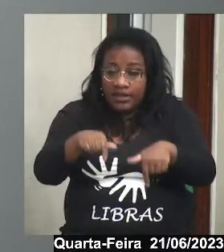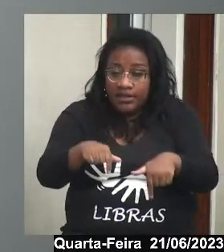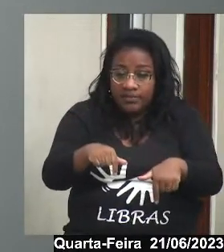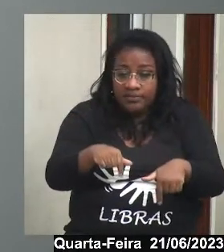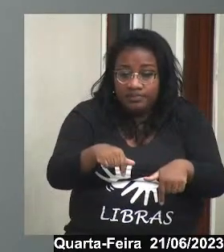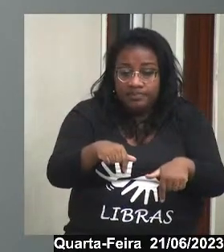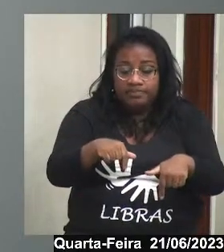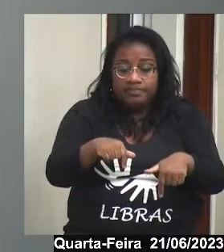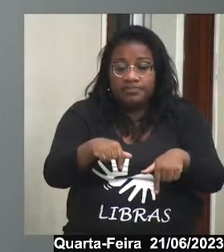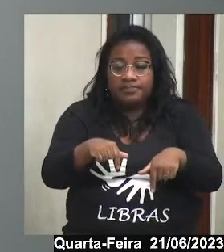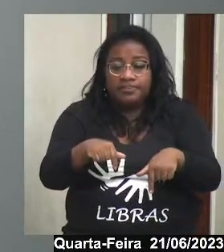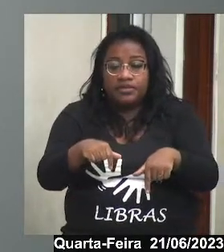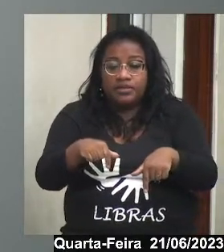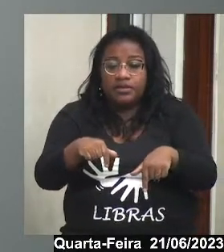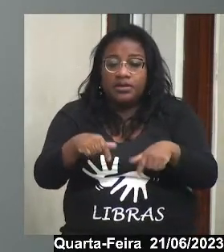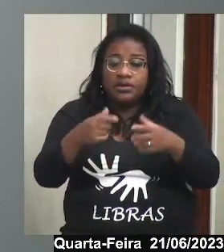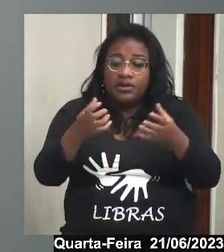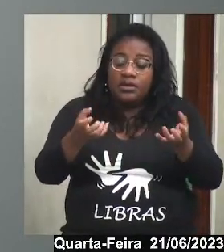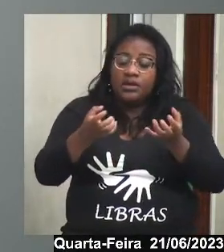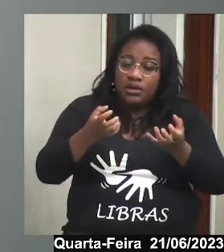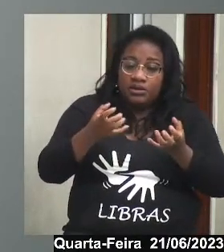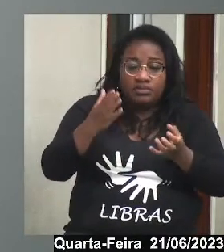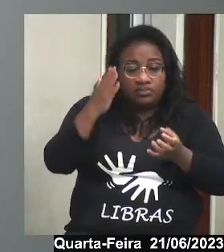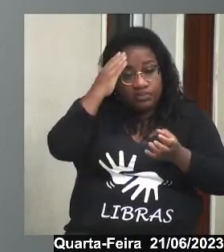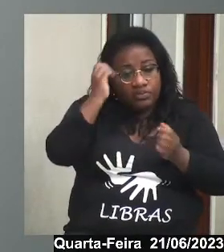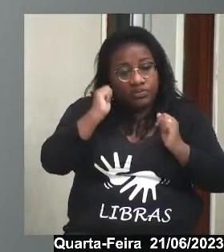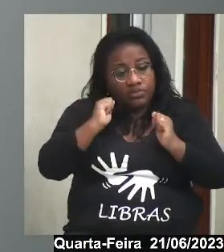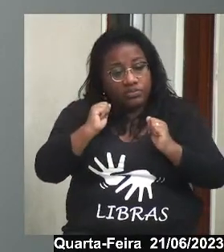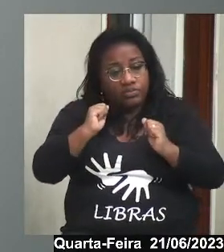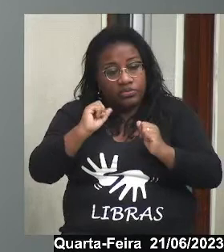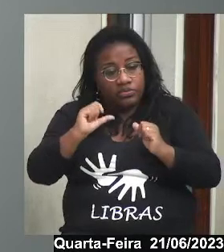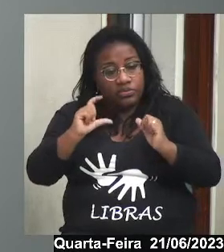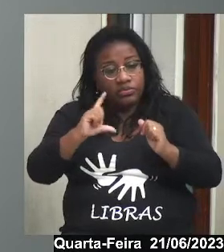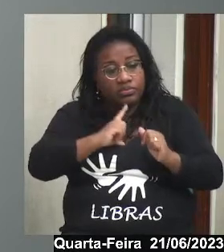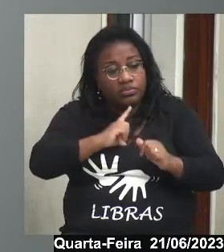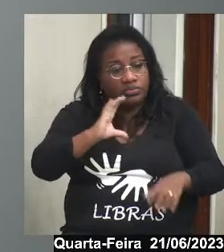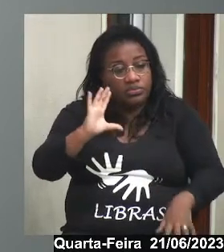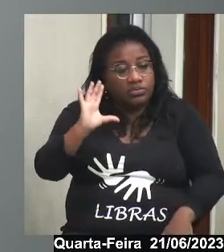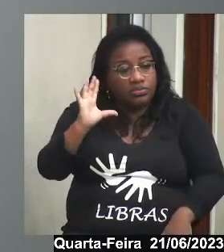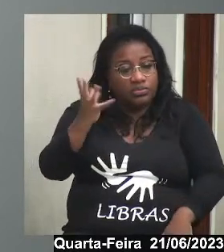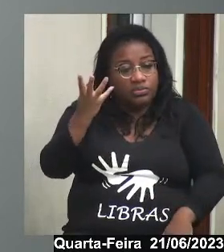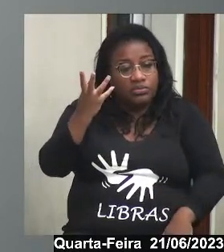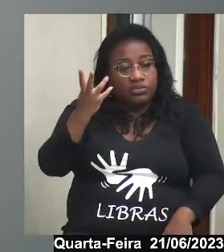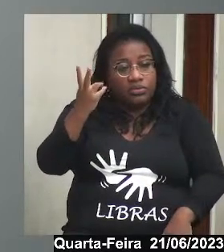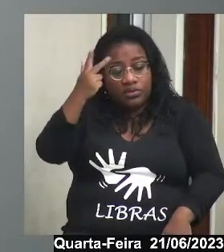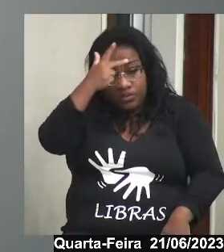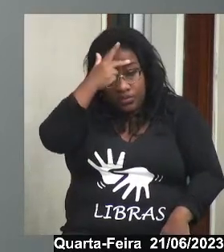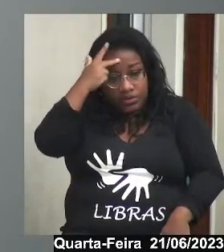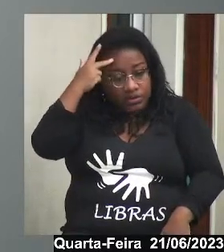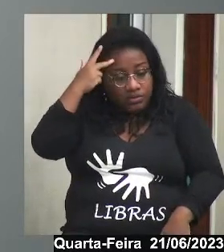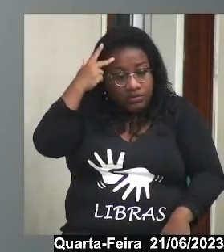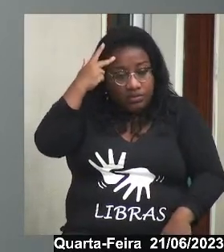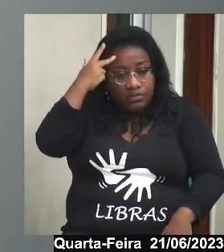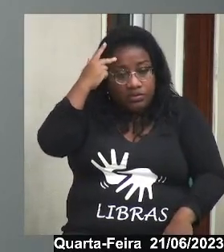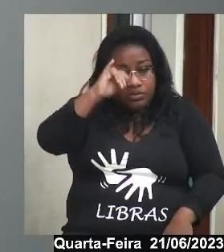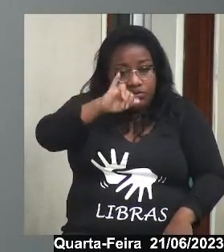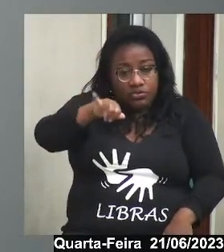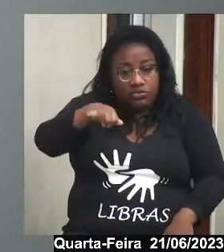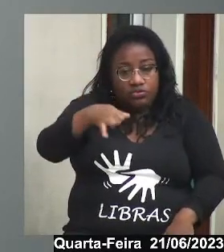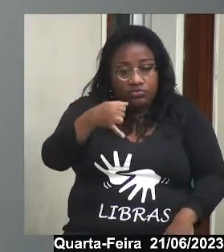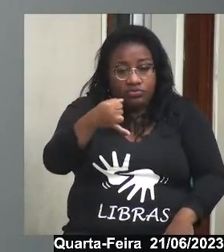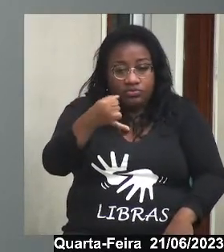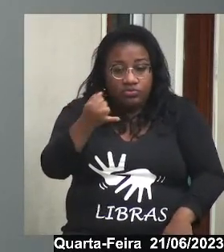Câmara Municipal, eu tenho de verdade receio do que teria acontecido. Porque o pessoal da Joaquim Santana já